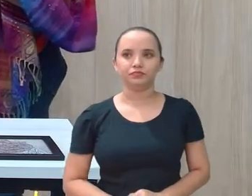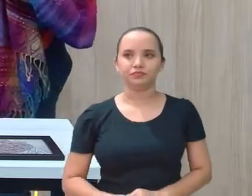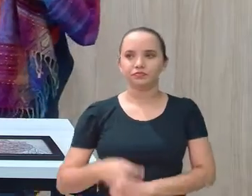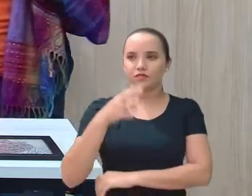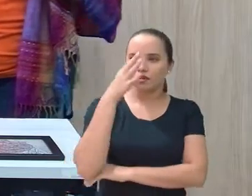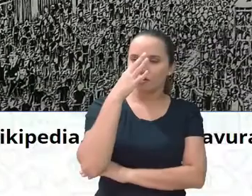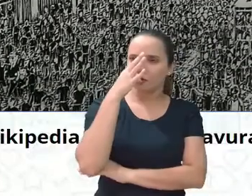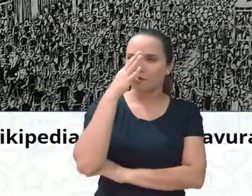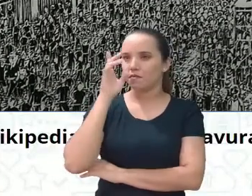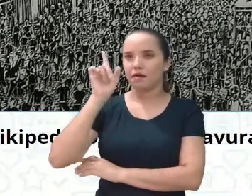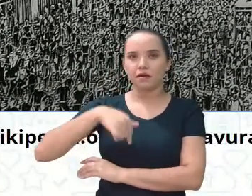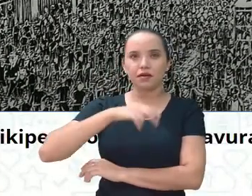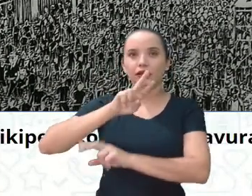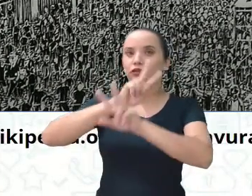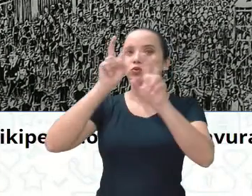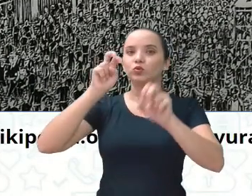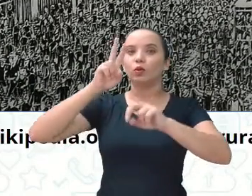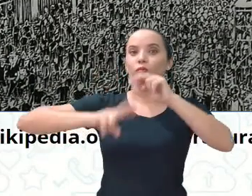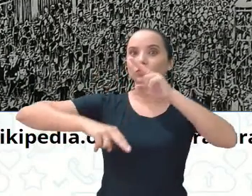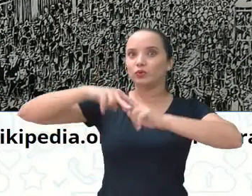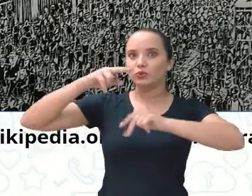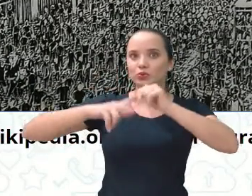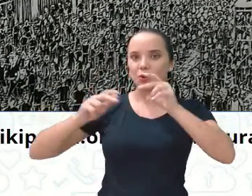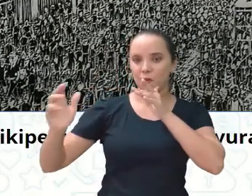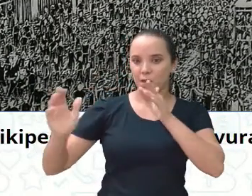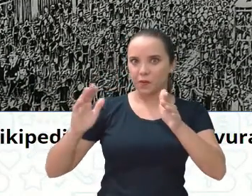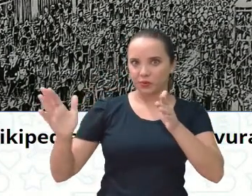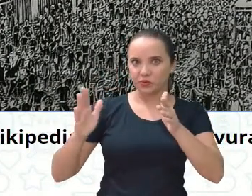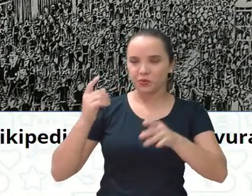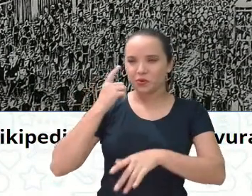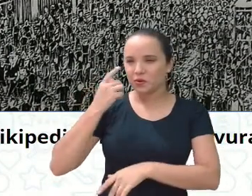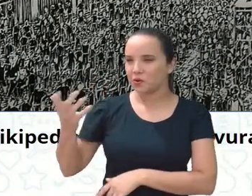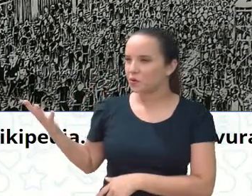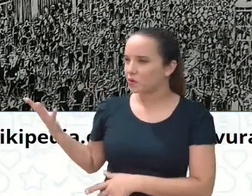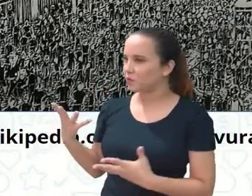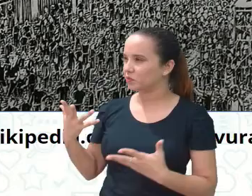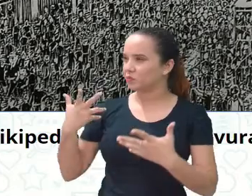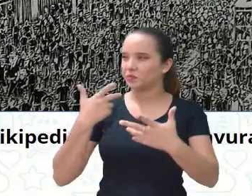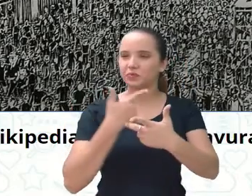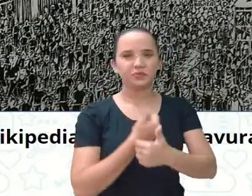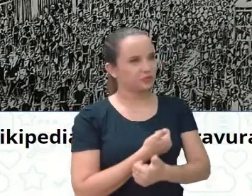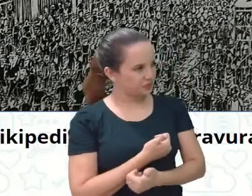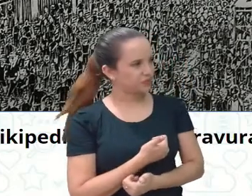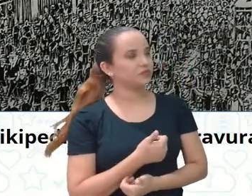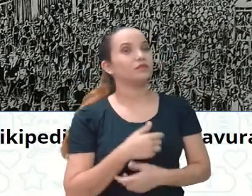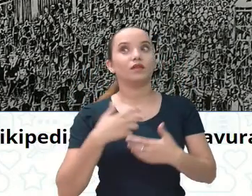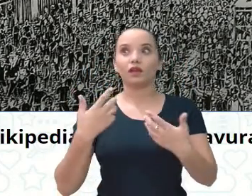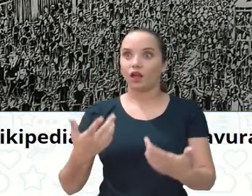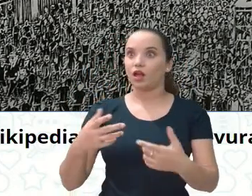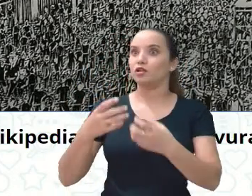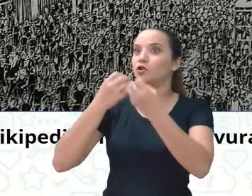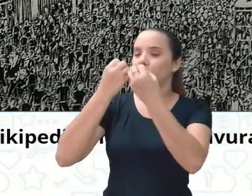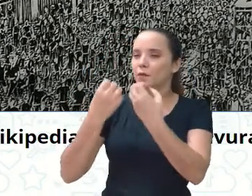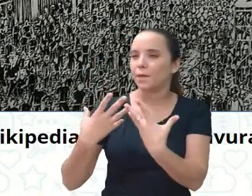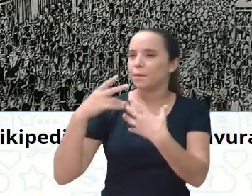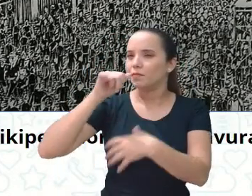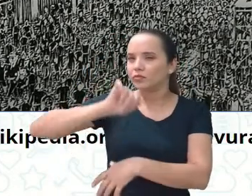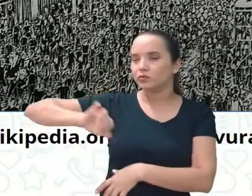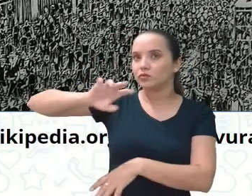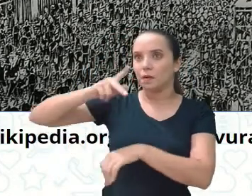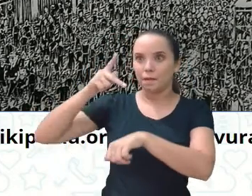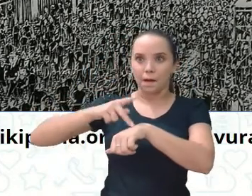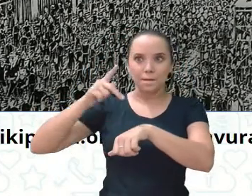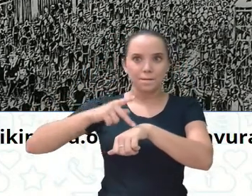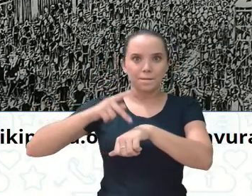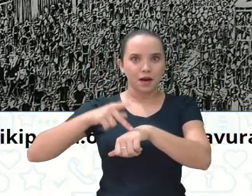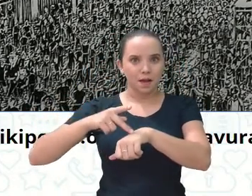admirar, né? O São João, olha que lindo, maravilhoso. E o bom das imagens preto e branco é que nós